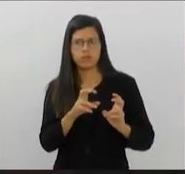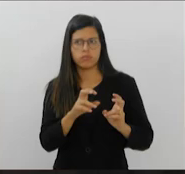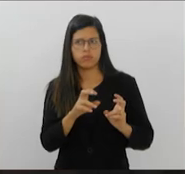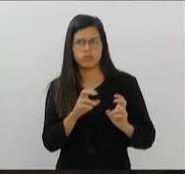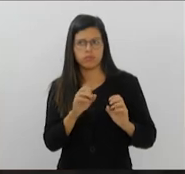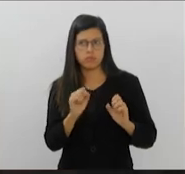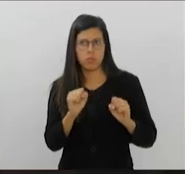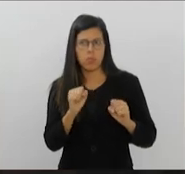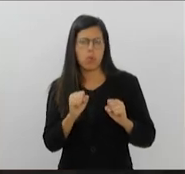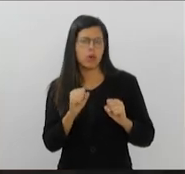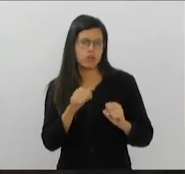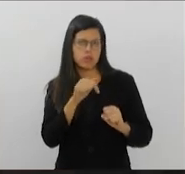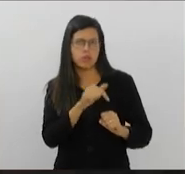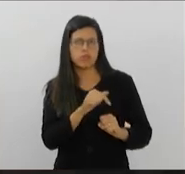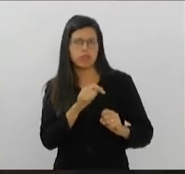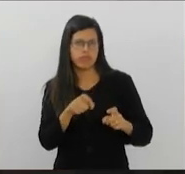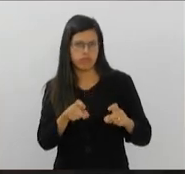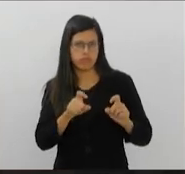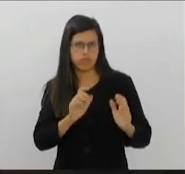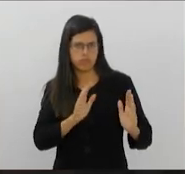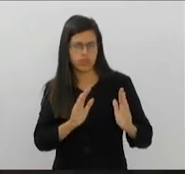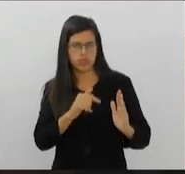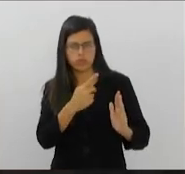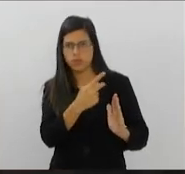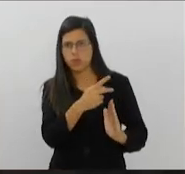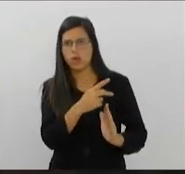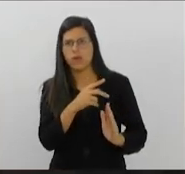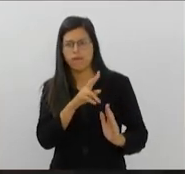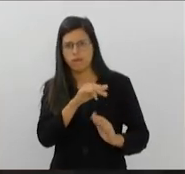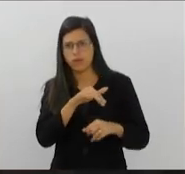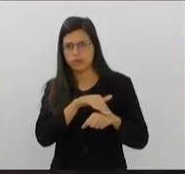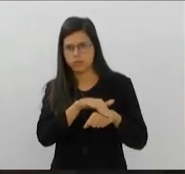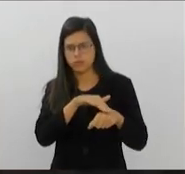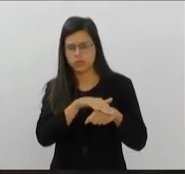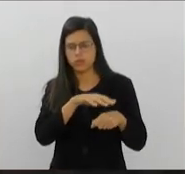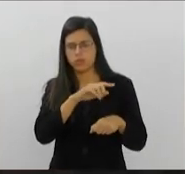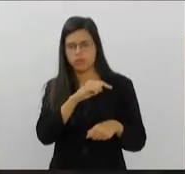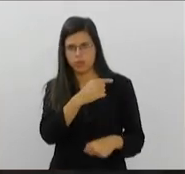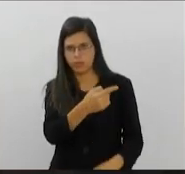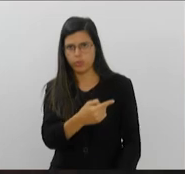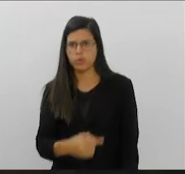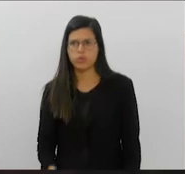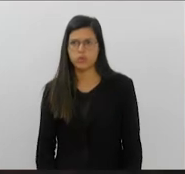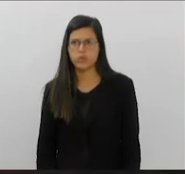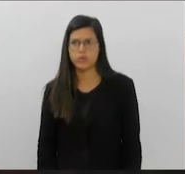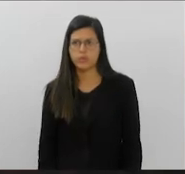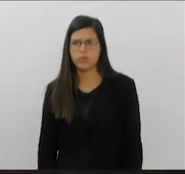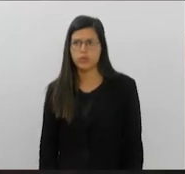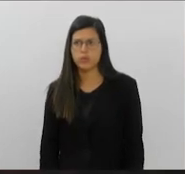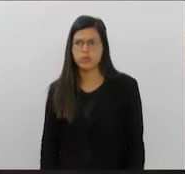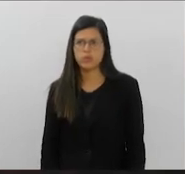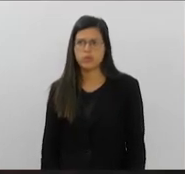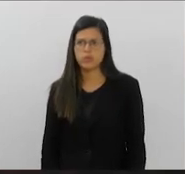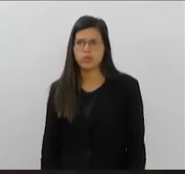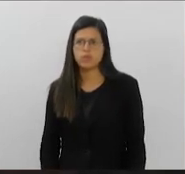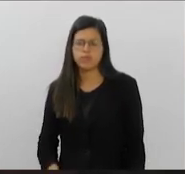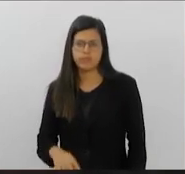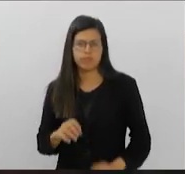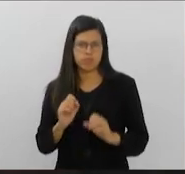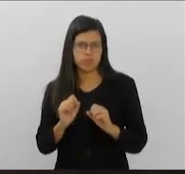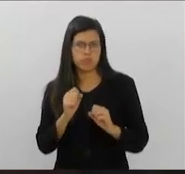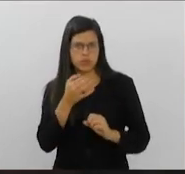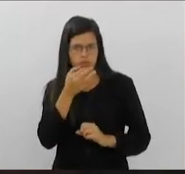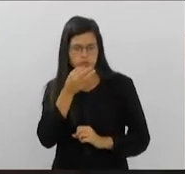ao mandato da deputada, isso vai ser conversado com ela, e pode deixar que vai ser levado em frente, e é